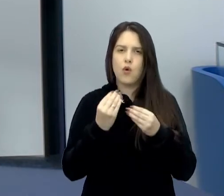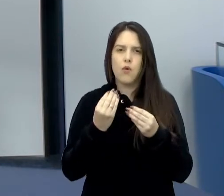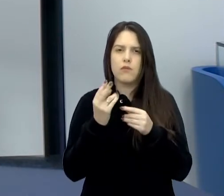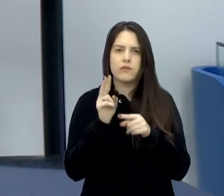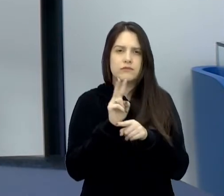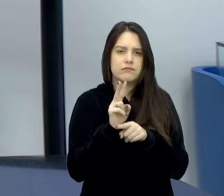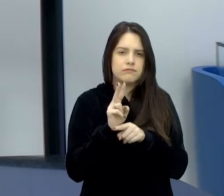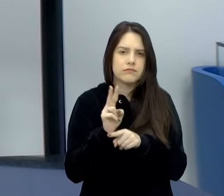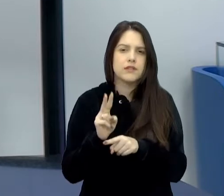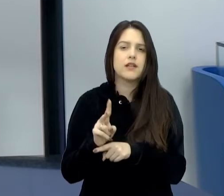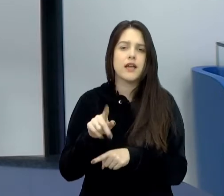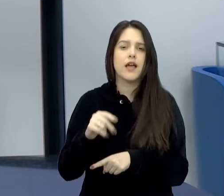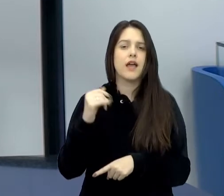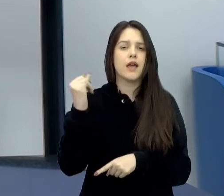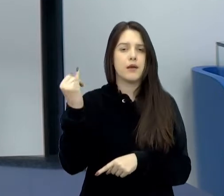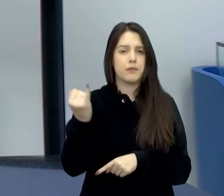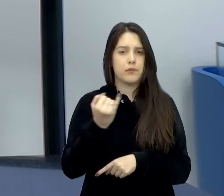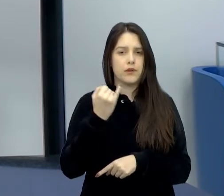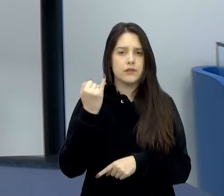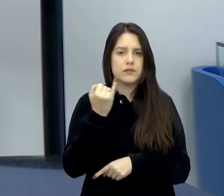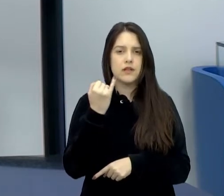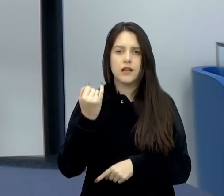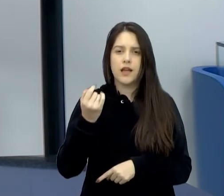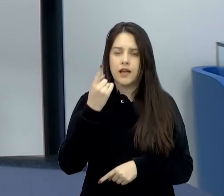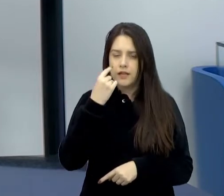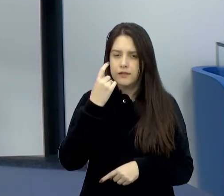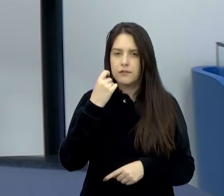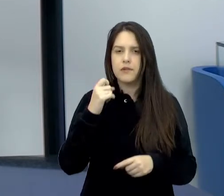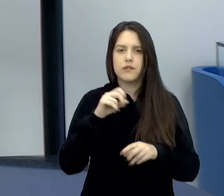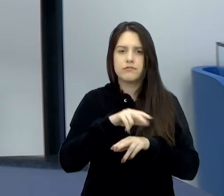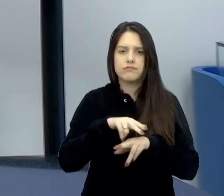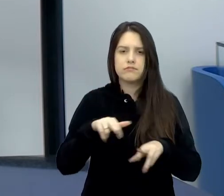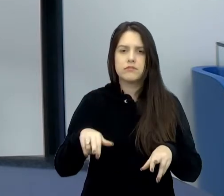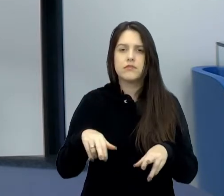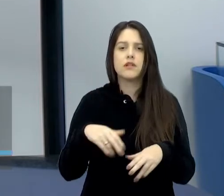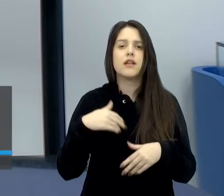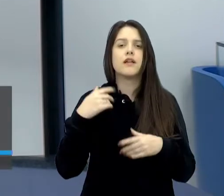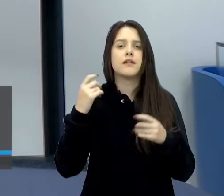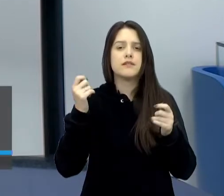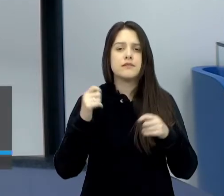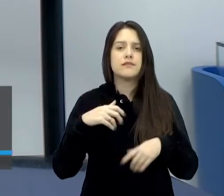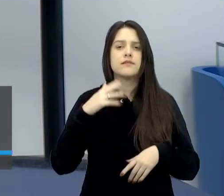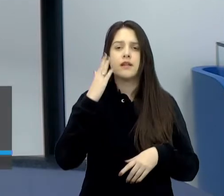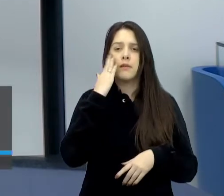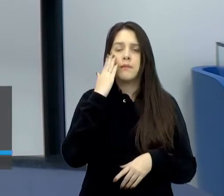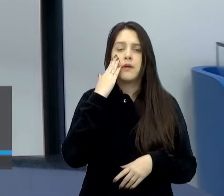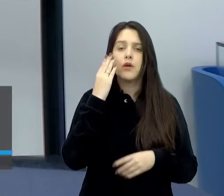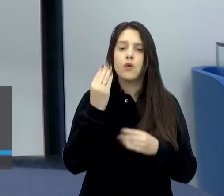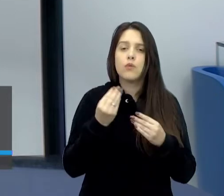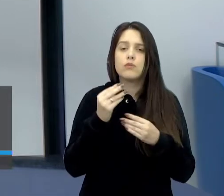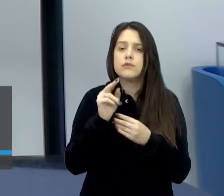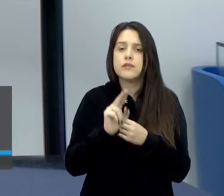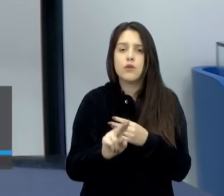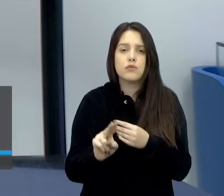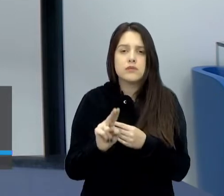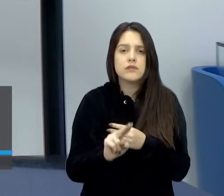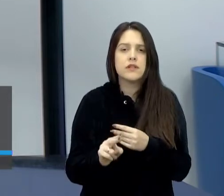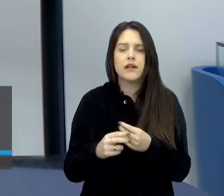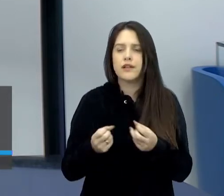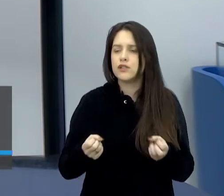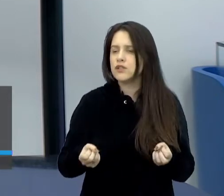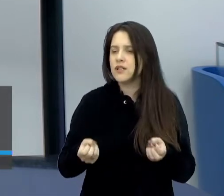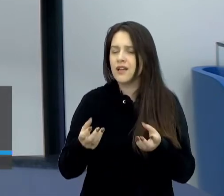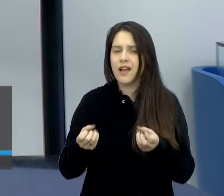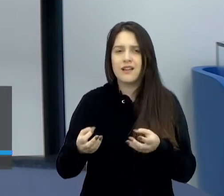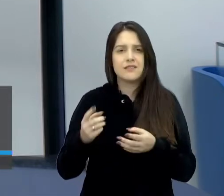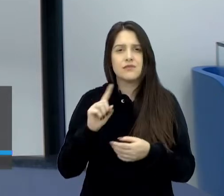Por isso é importante aí ter essa educação financeira para a gente usar consciente e saber onde a gente está usando, porque às vezes a gente gasta sem